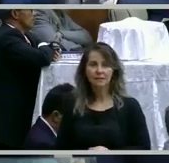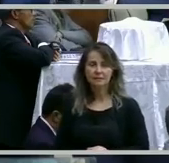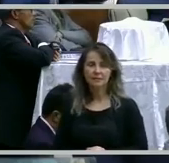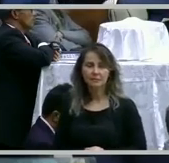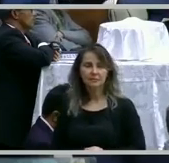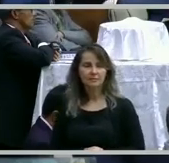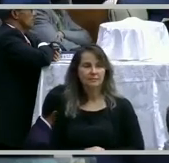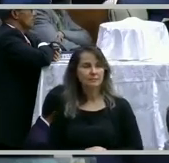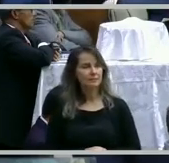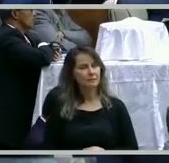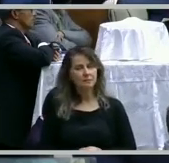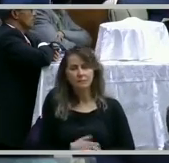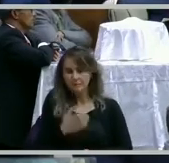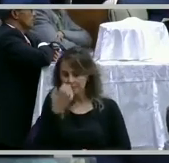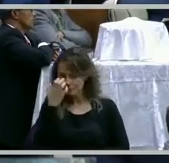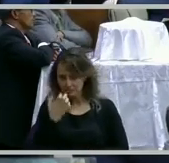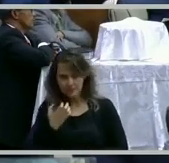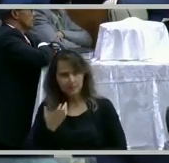É sério.